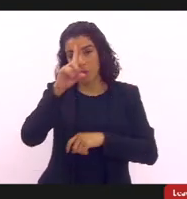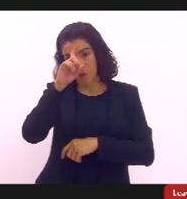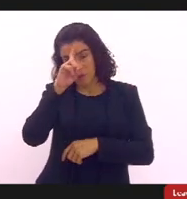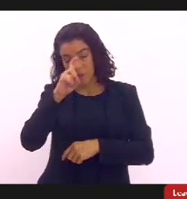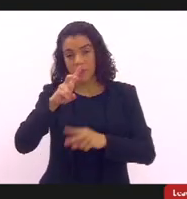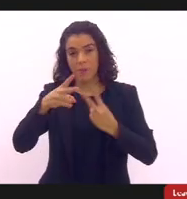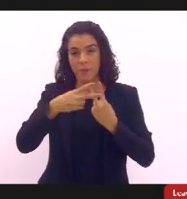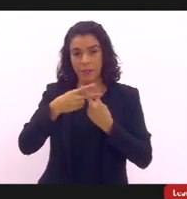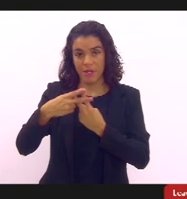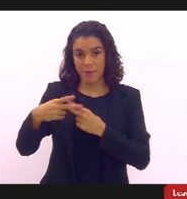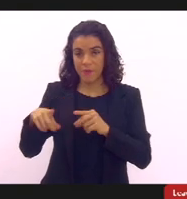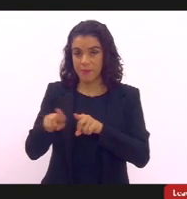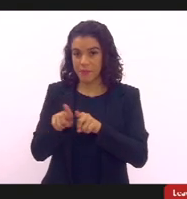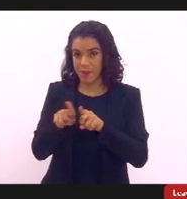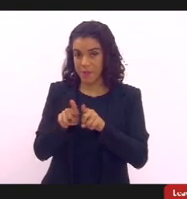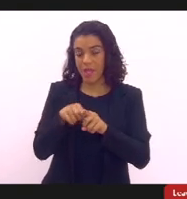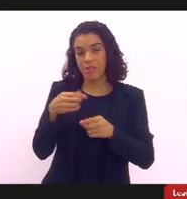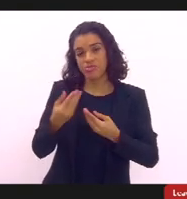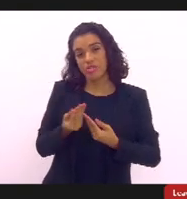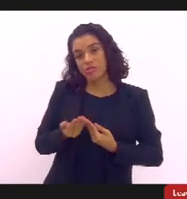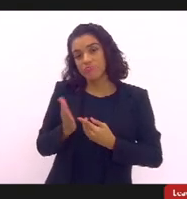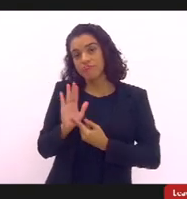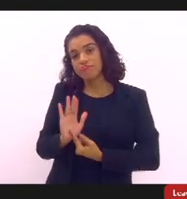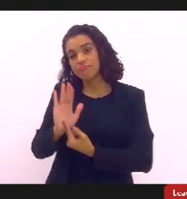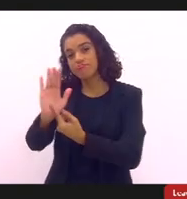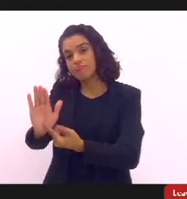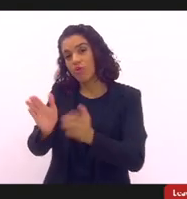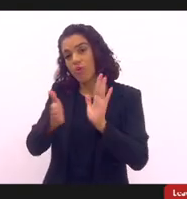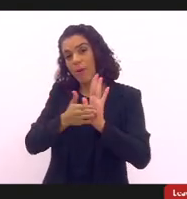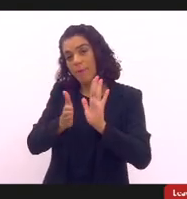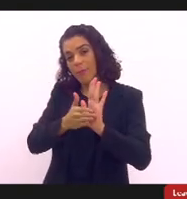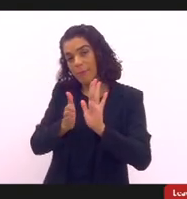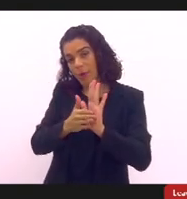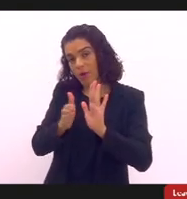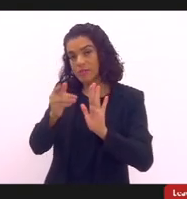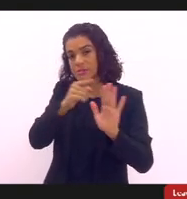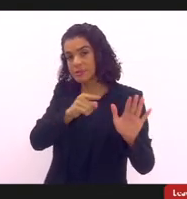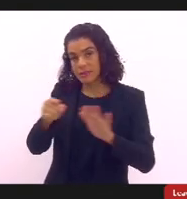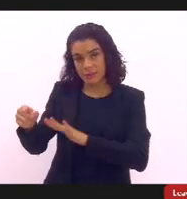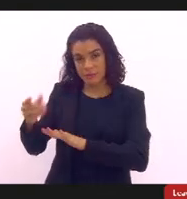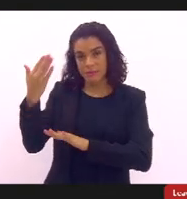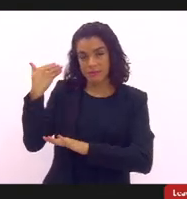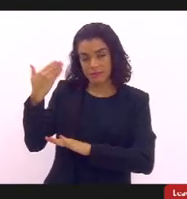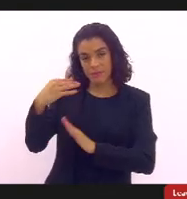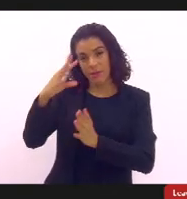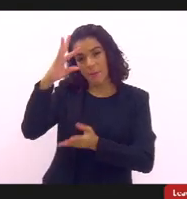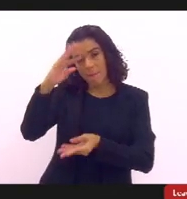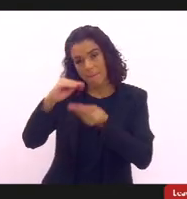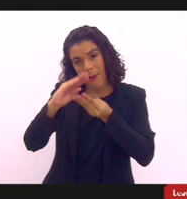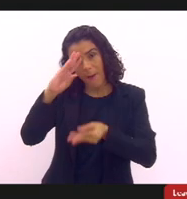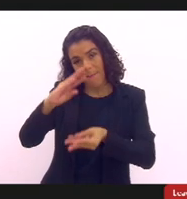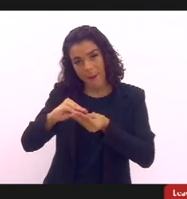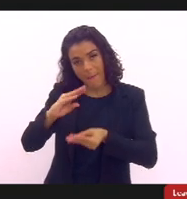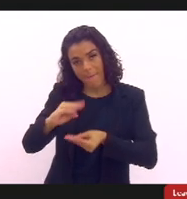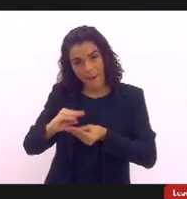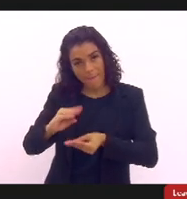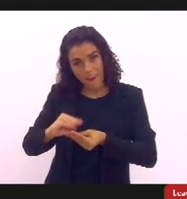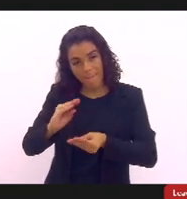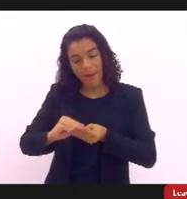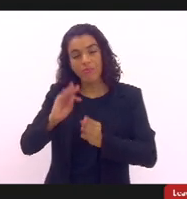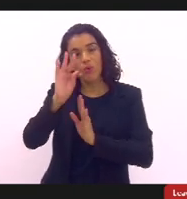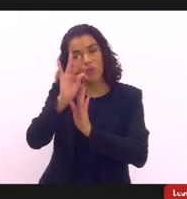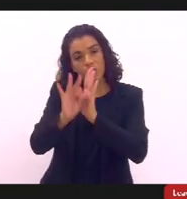Nós estamos, então, nós levamos uma proposta na semana passada, né, uma minuta ali, bem inicial, mas desse termo